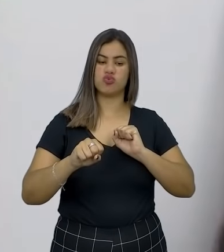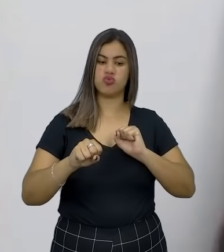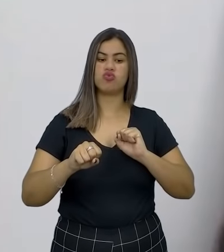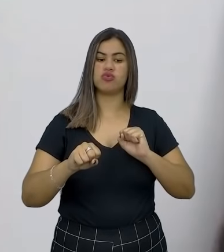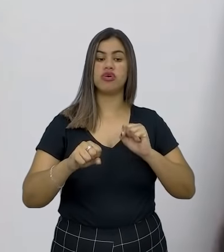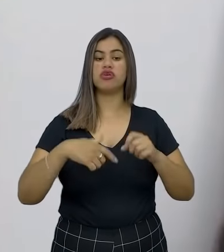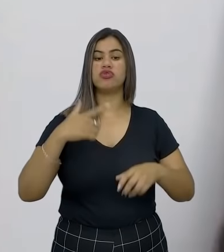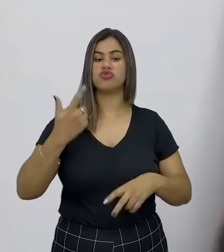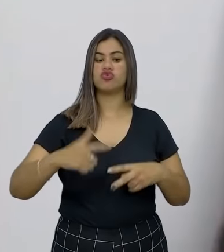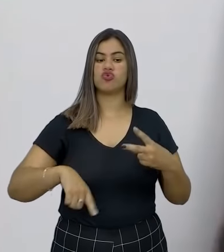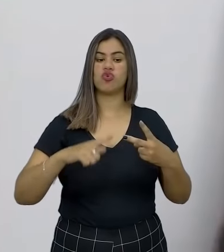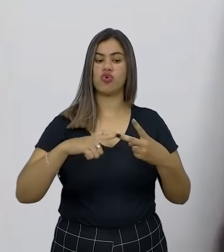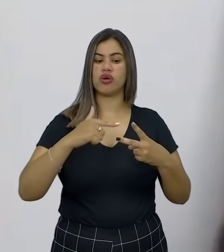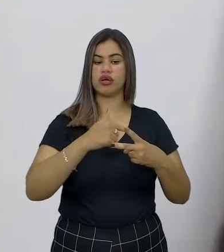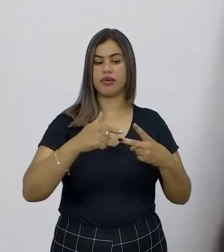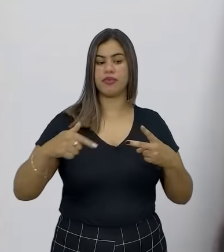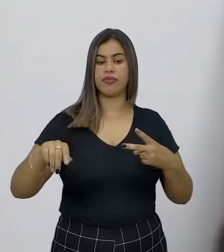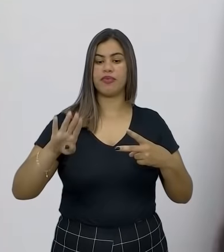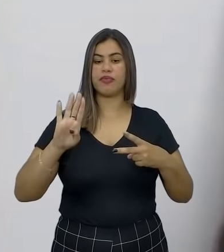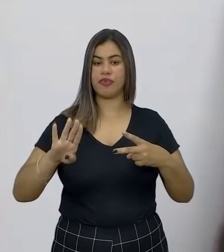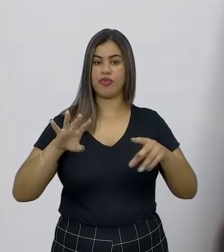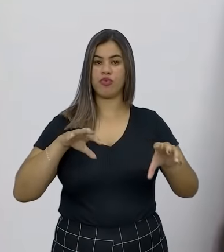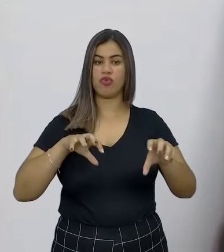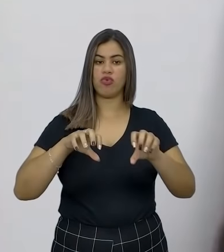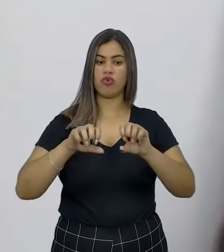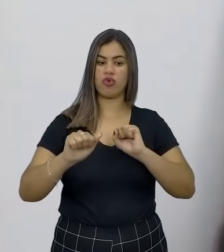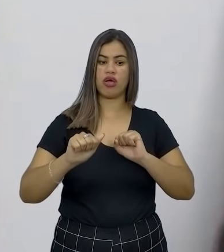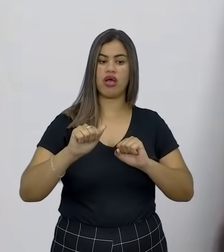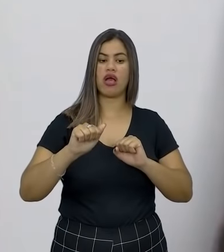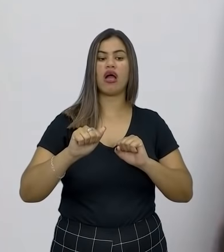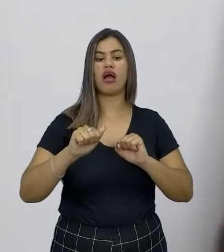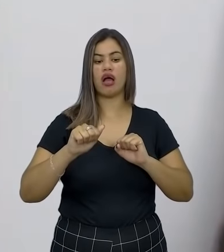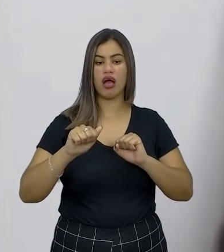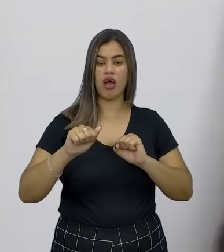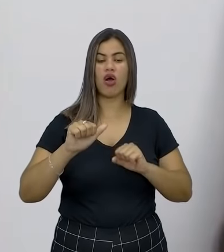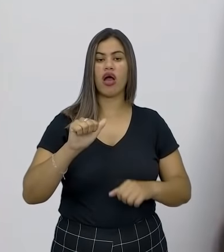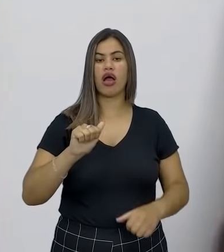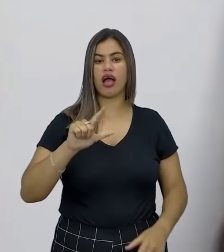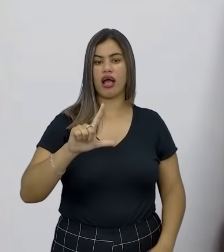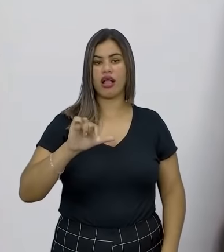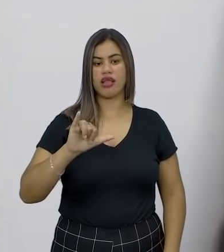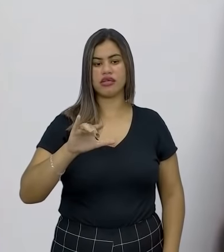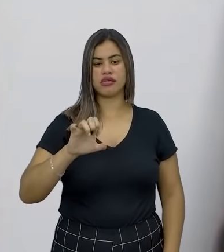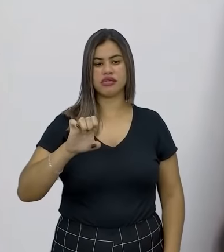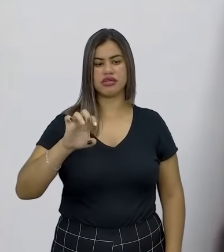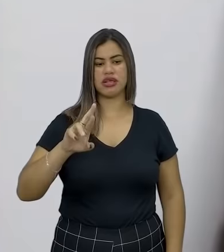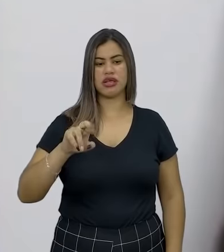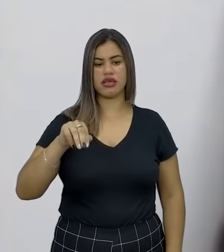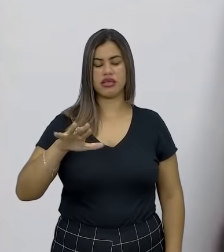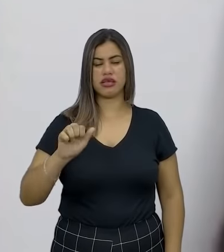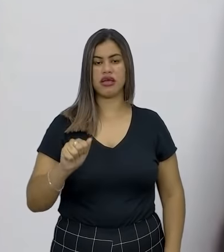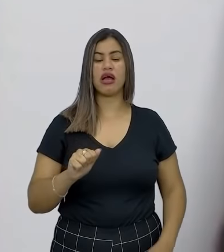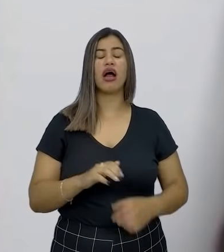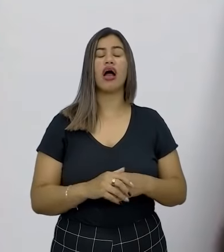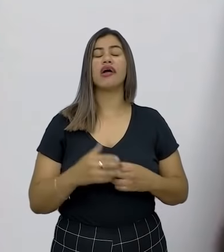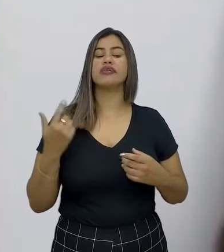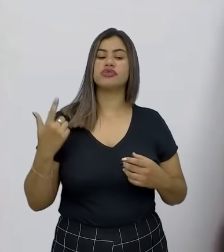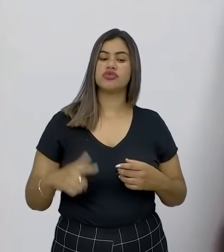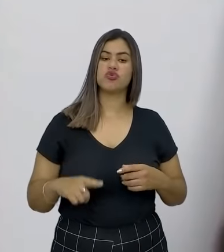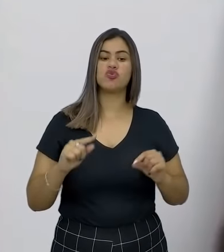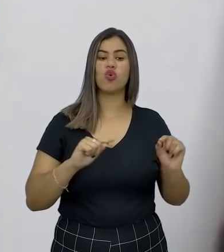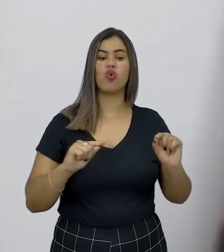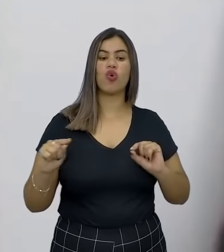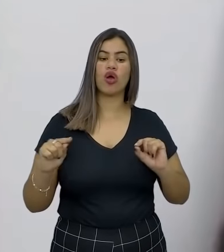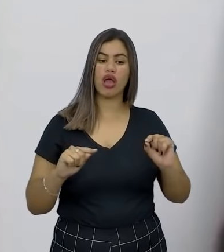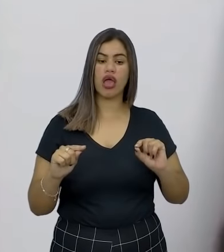a gente trabalha com a formação de ano e série. Antes não era dessa forma, agora este ano é. E a cada